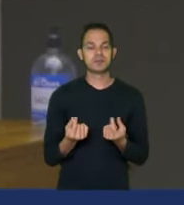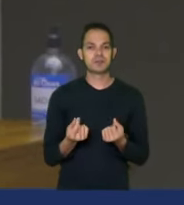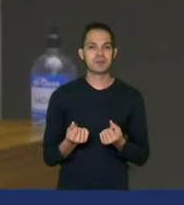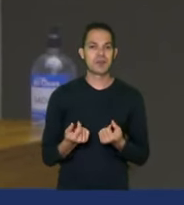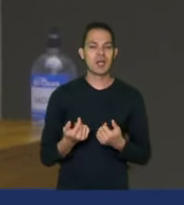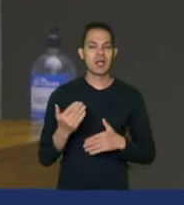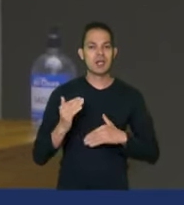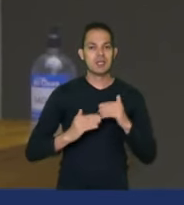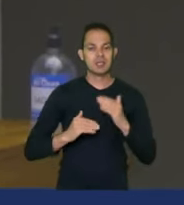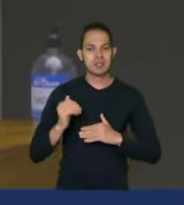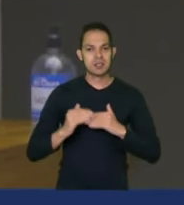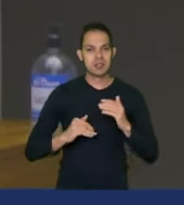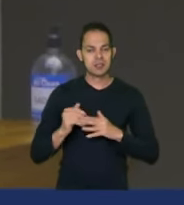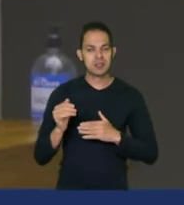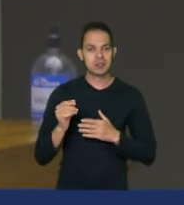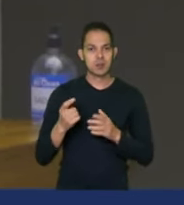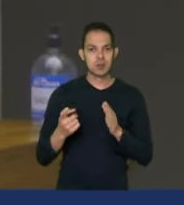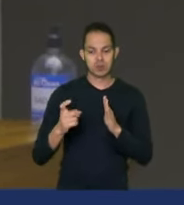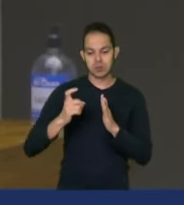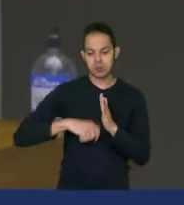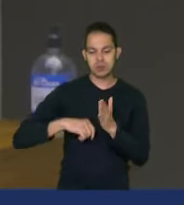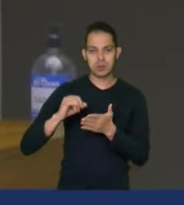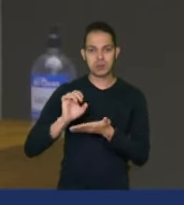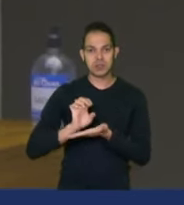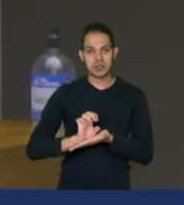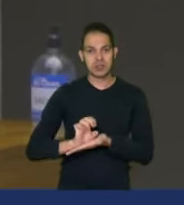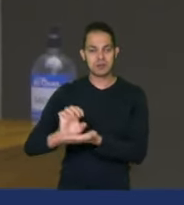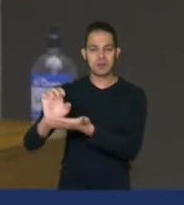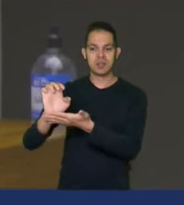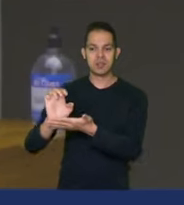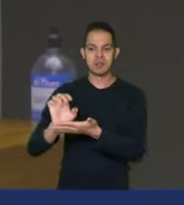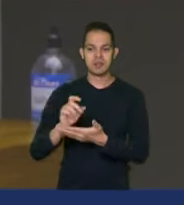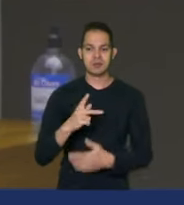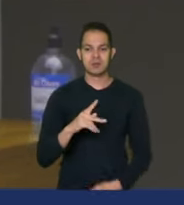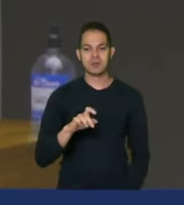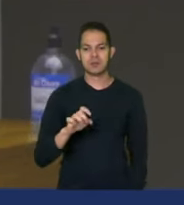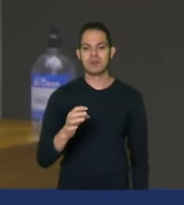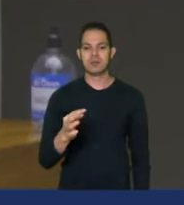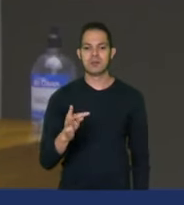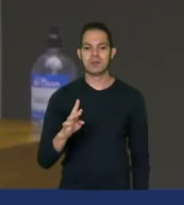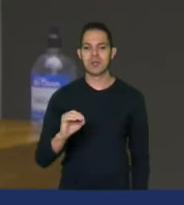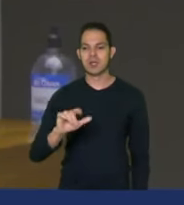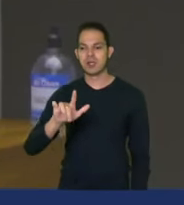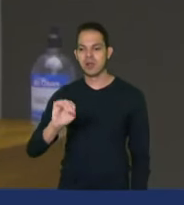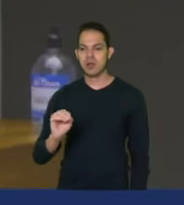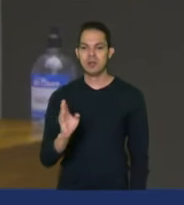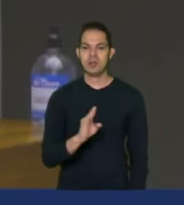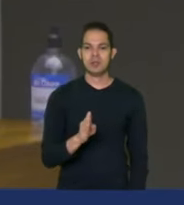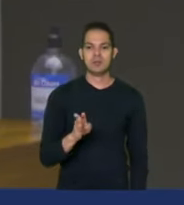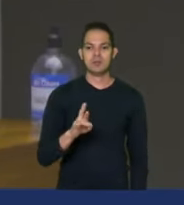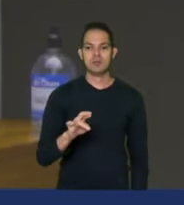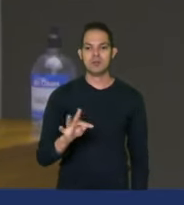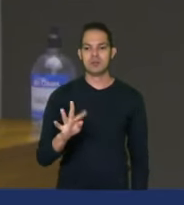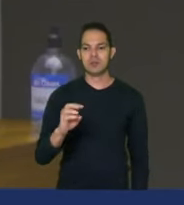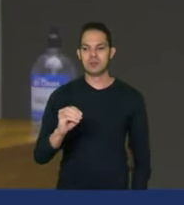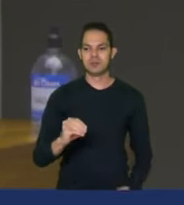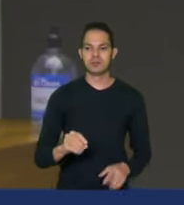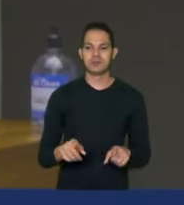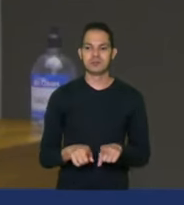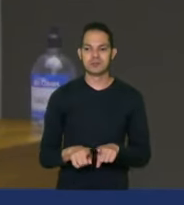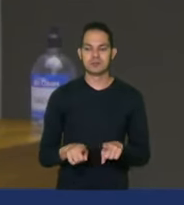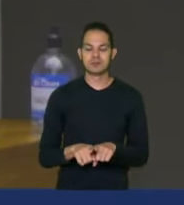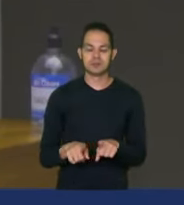um imposto de exportação sobre o petróleo bruto, que também tem uma propriedade interessante